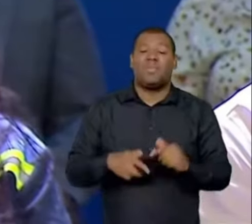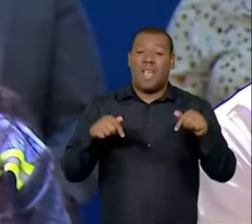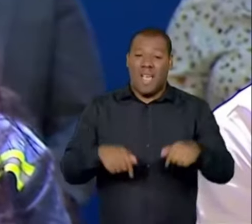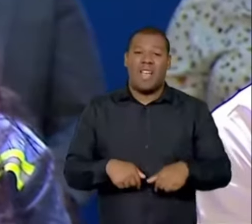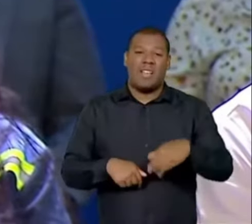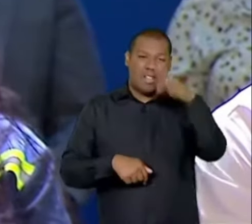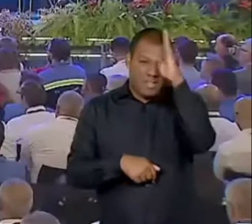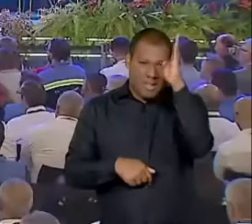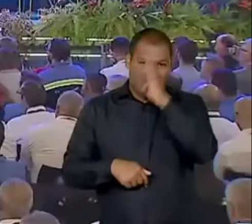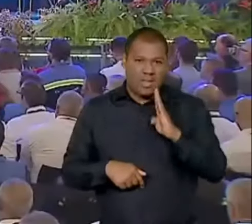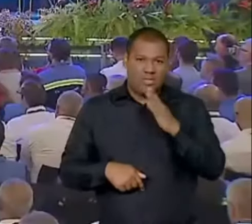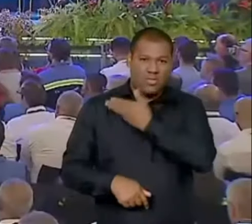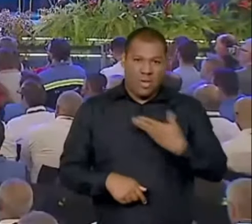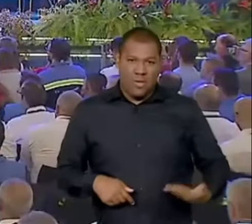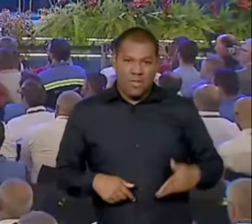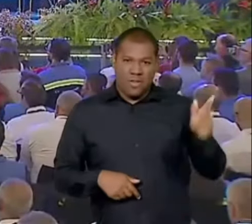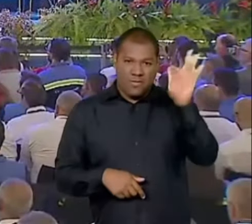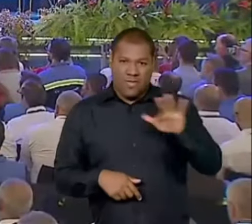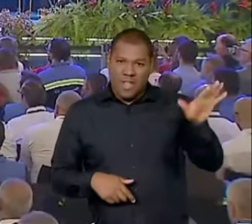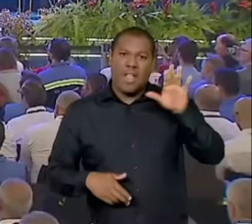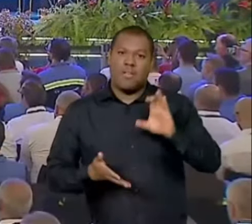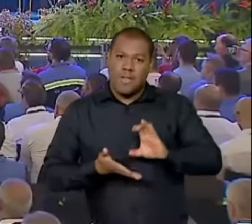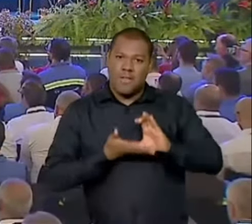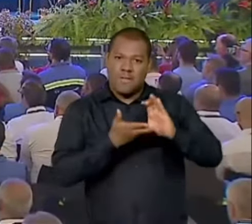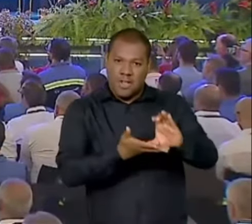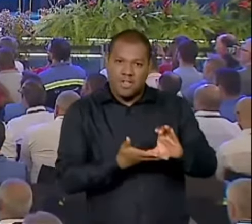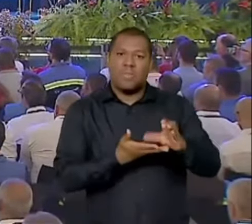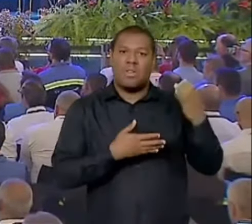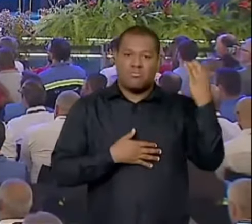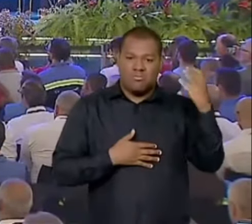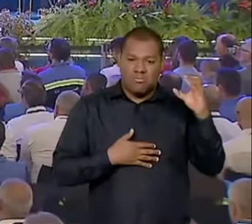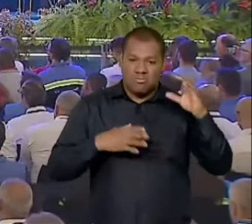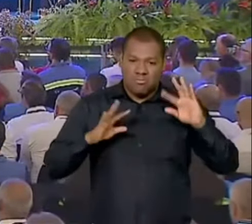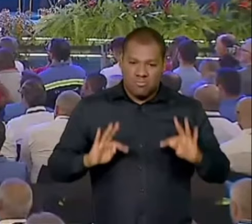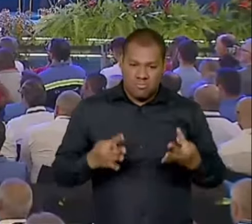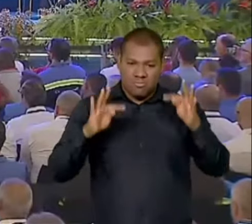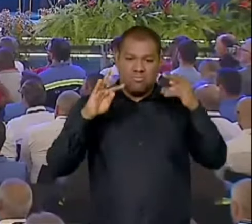tecnologia, em ciência e genética dos países.